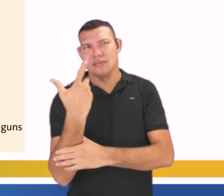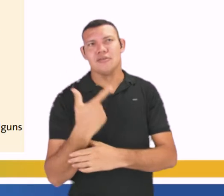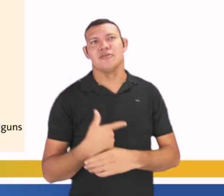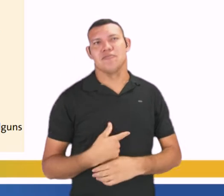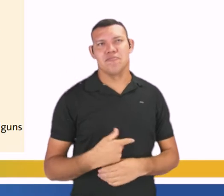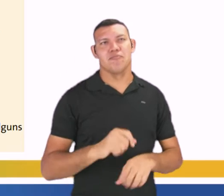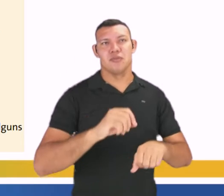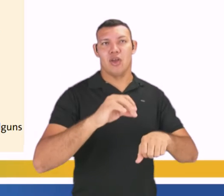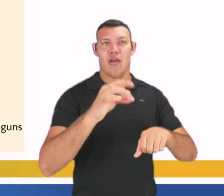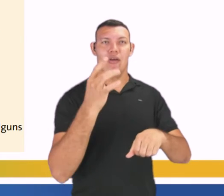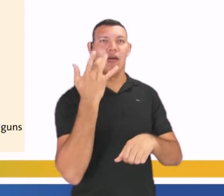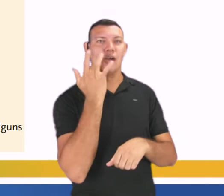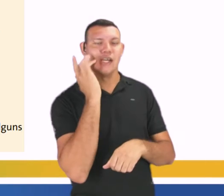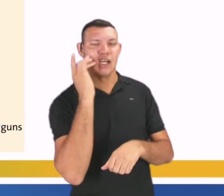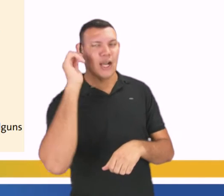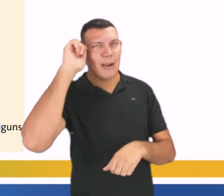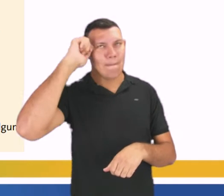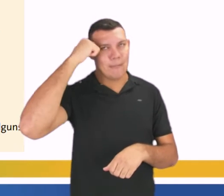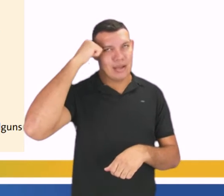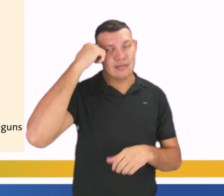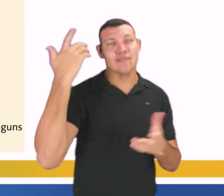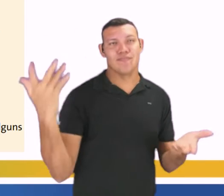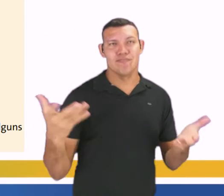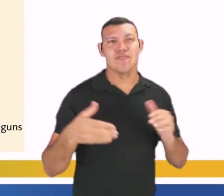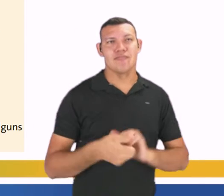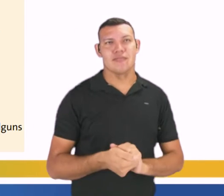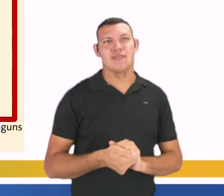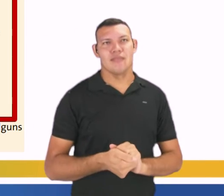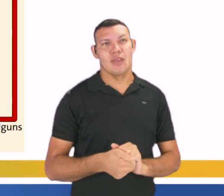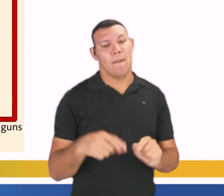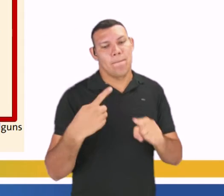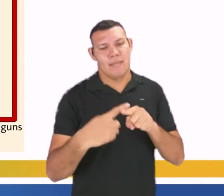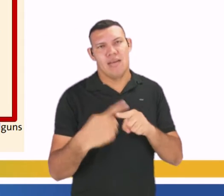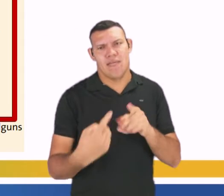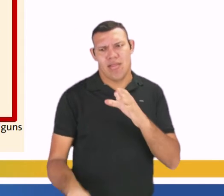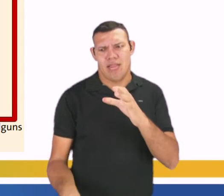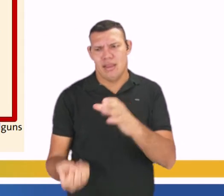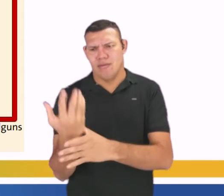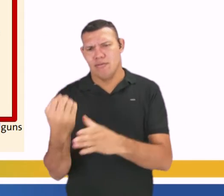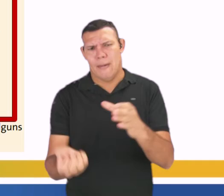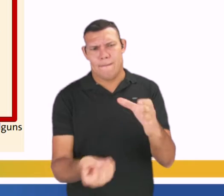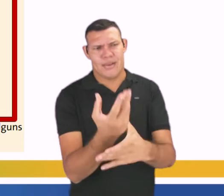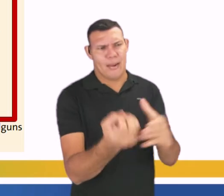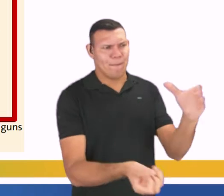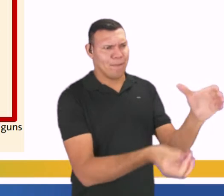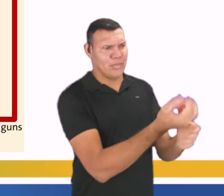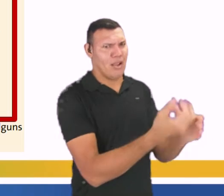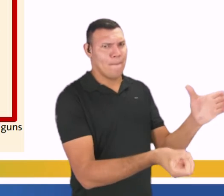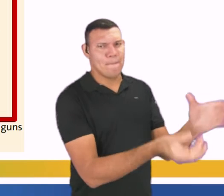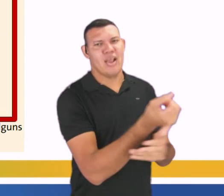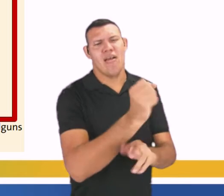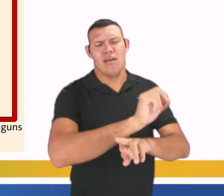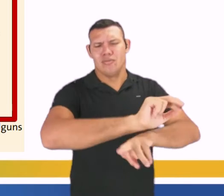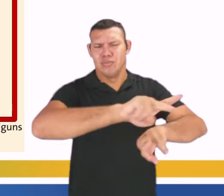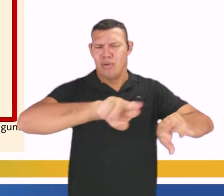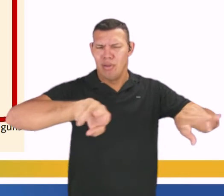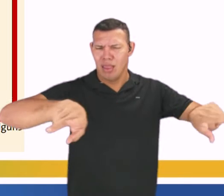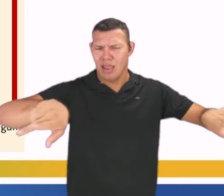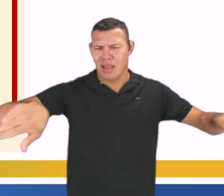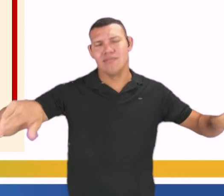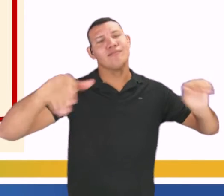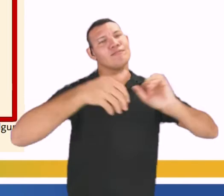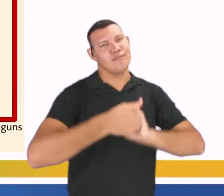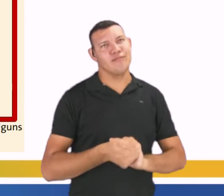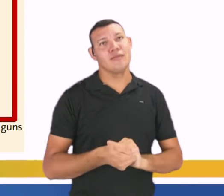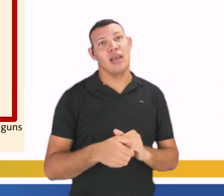ouro negro, o petróleo, que deriva várias substâncias. E dentre essas substâncias, para você poder ter os produtos derivados